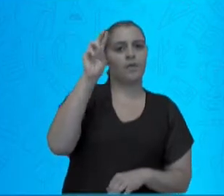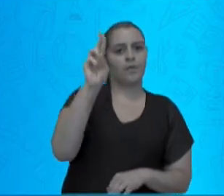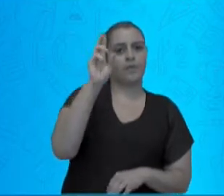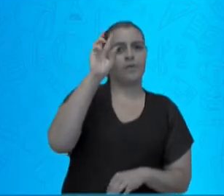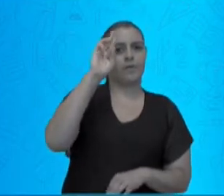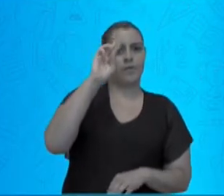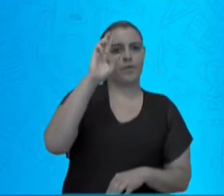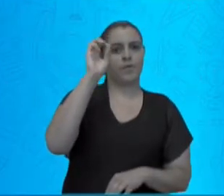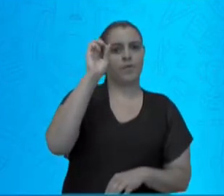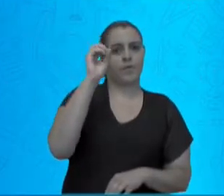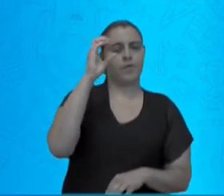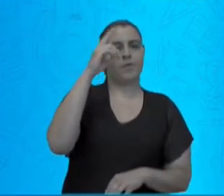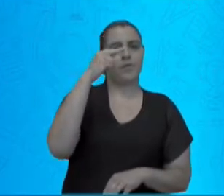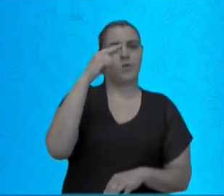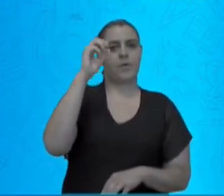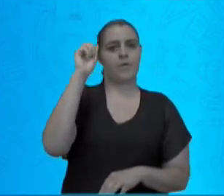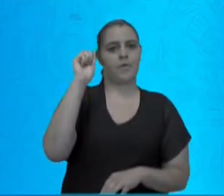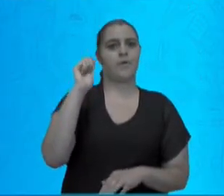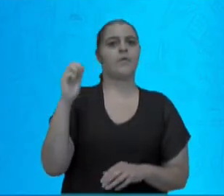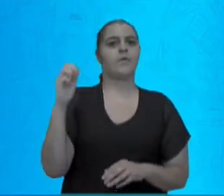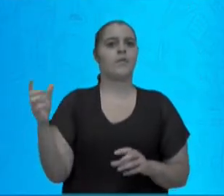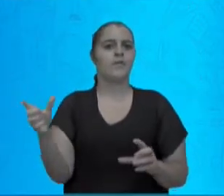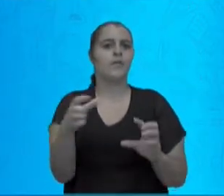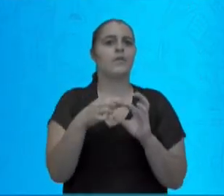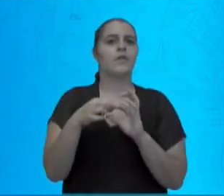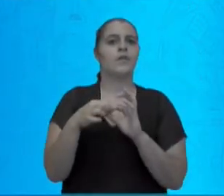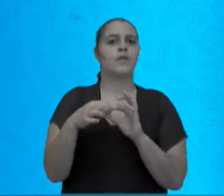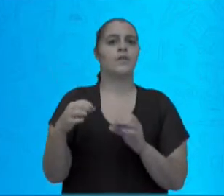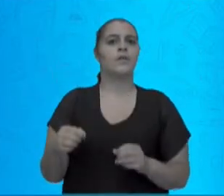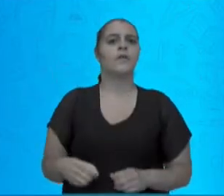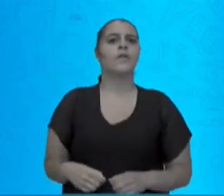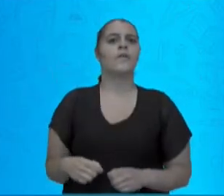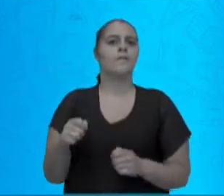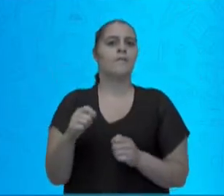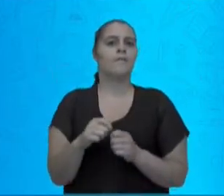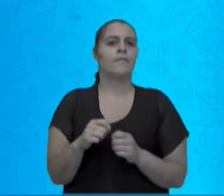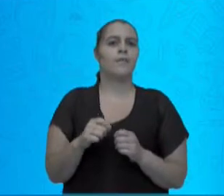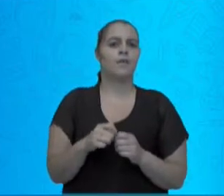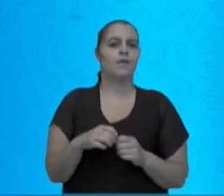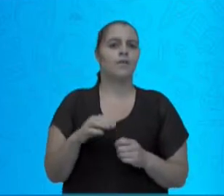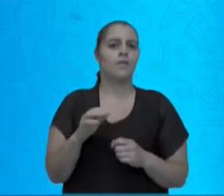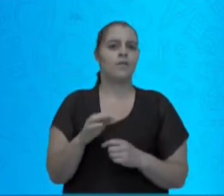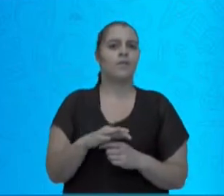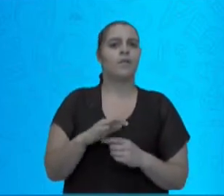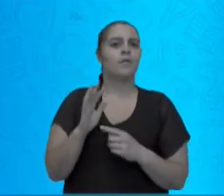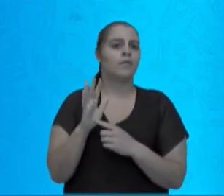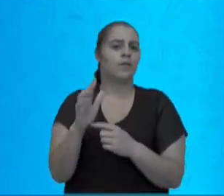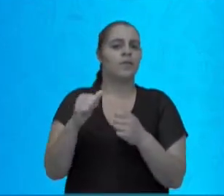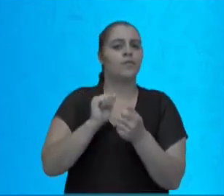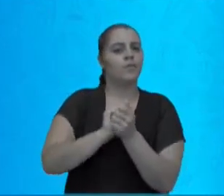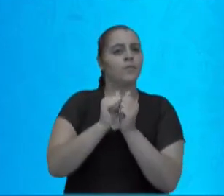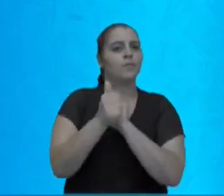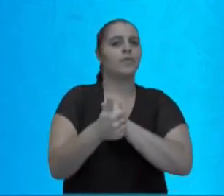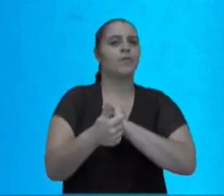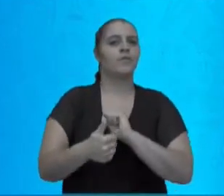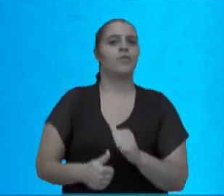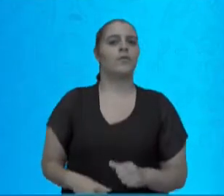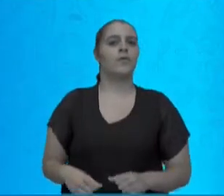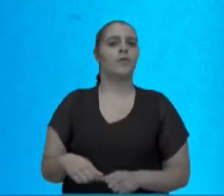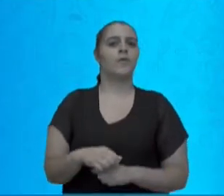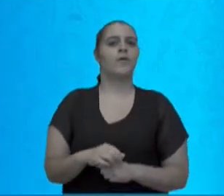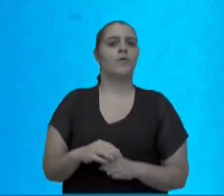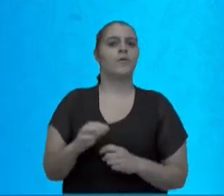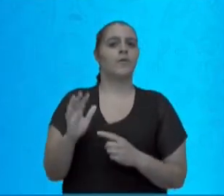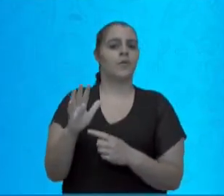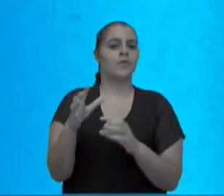mostra? Eles estão interligados para fazer o grande espetáculo do esporte, mostrando